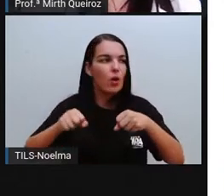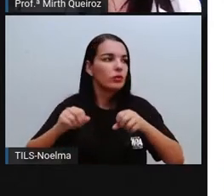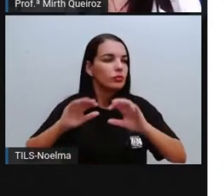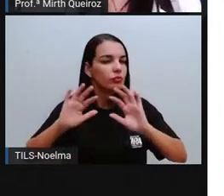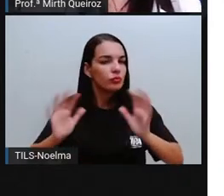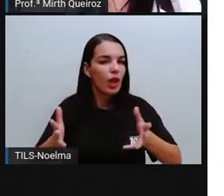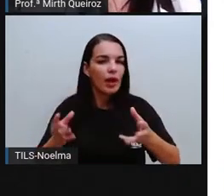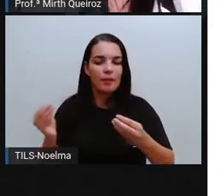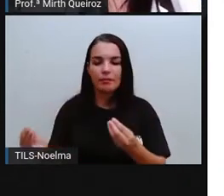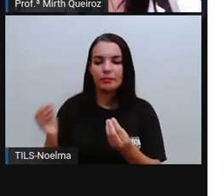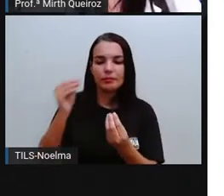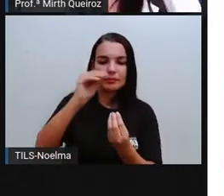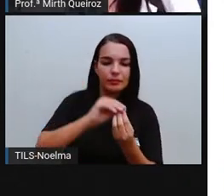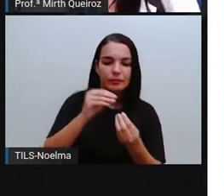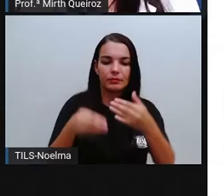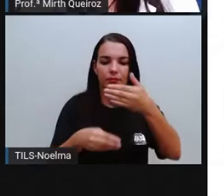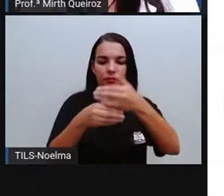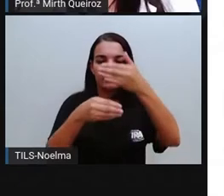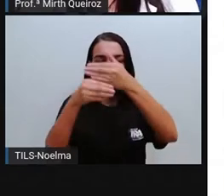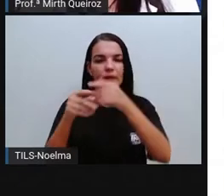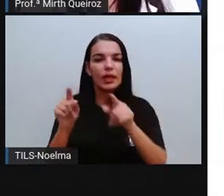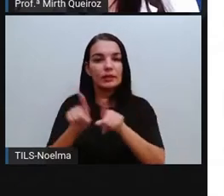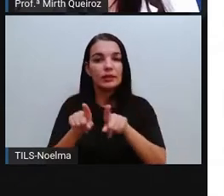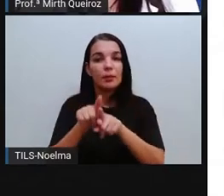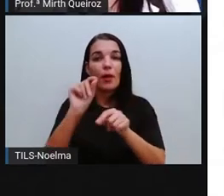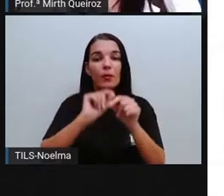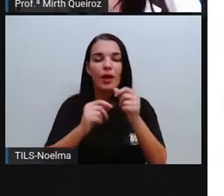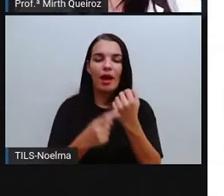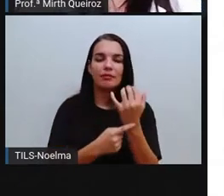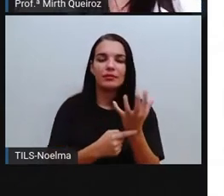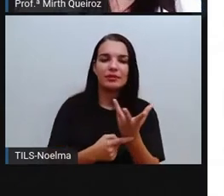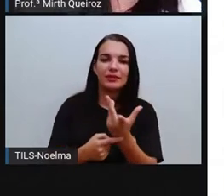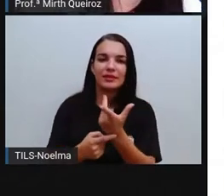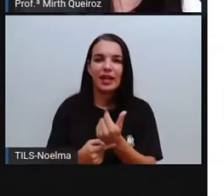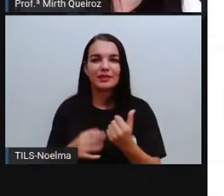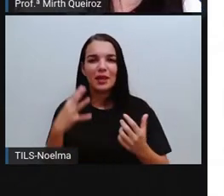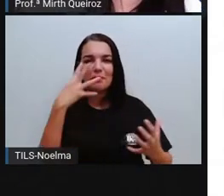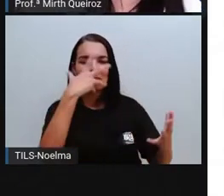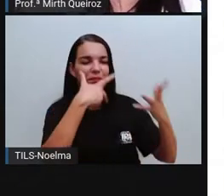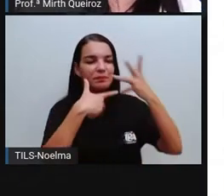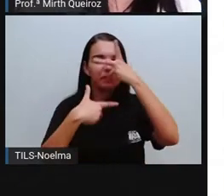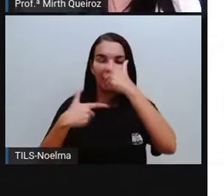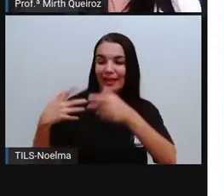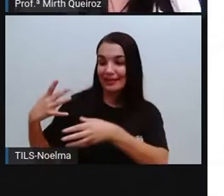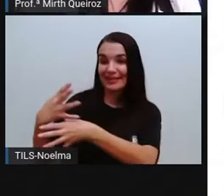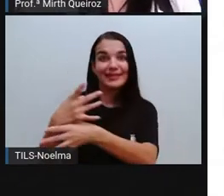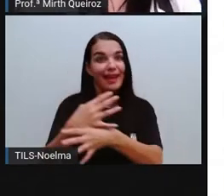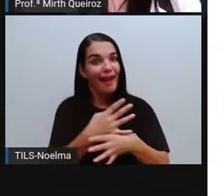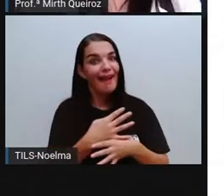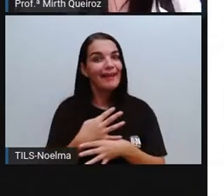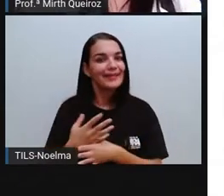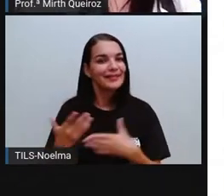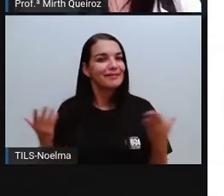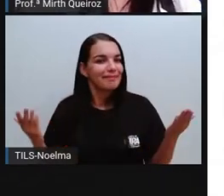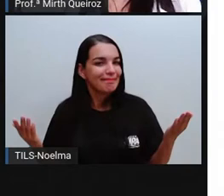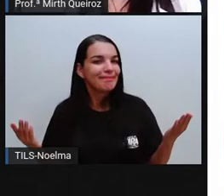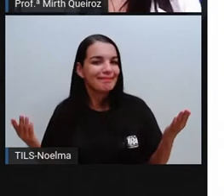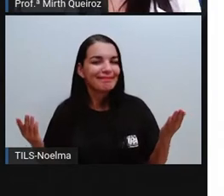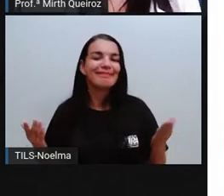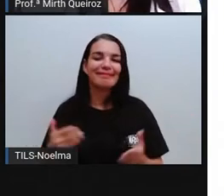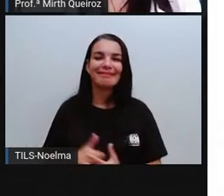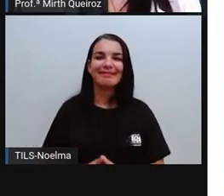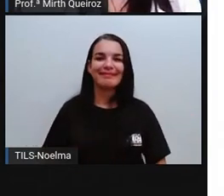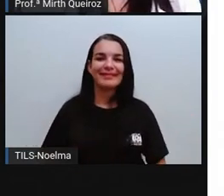ele vai montando e usa a arte dele para embelezar a cidade, né, para embelezar aí